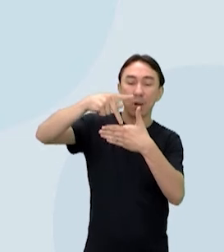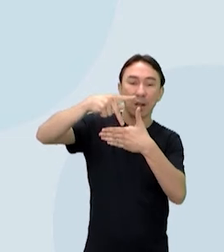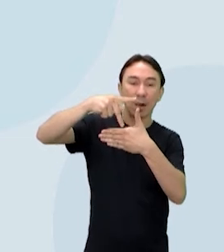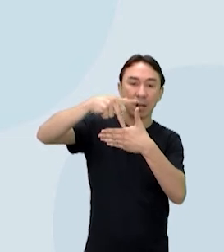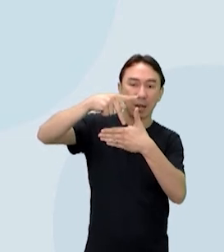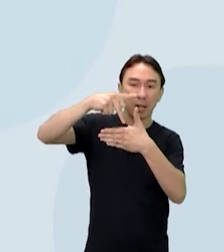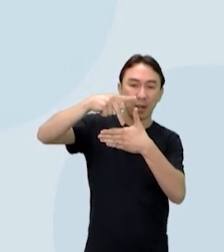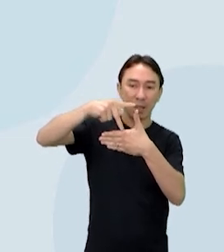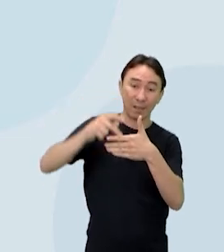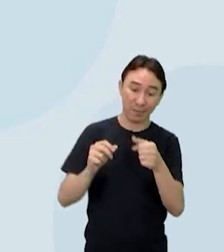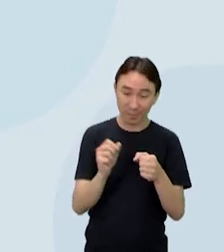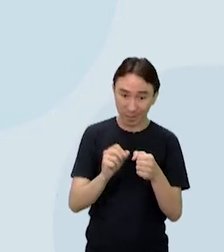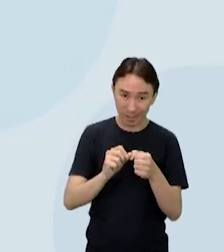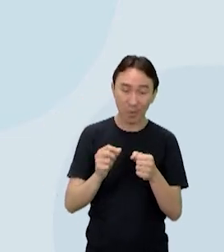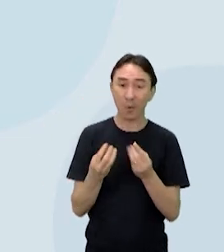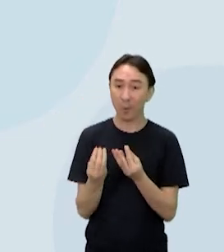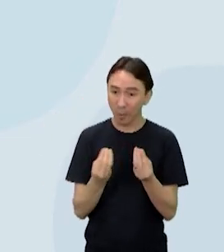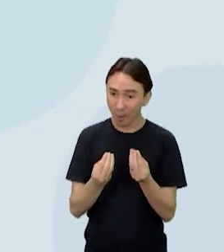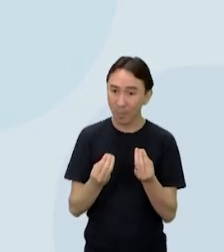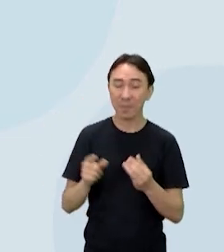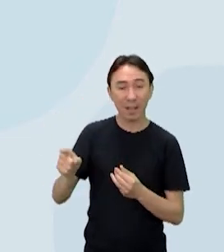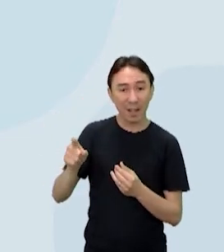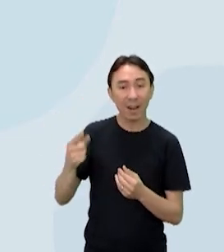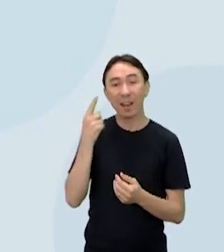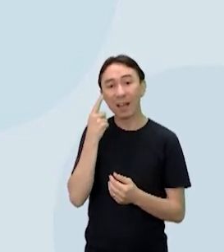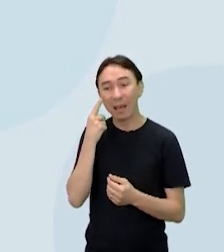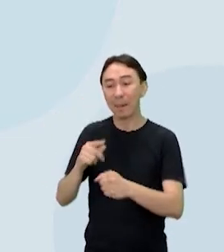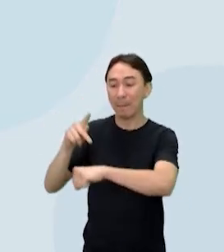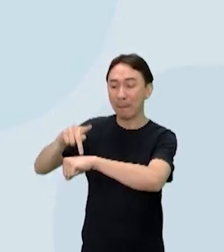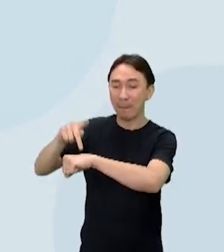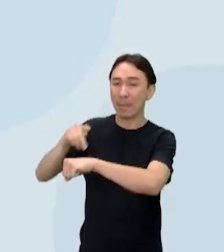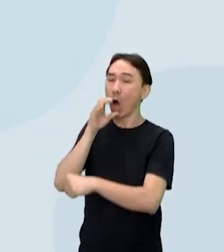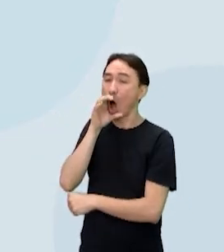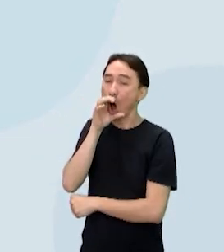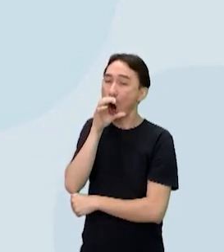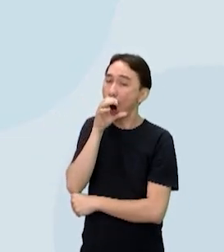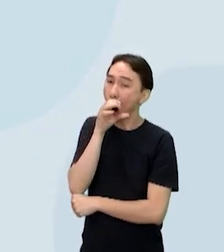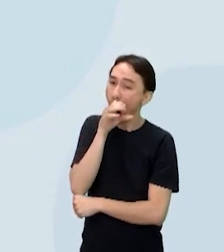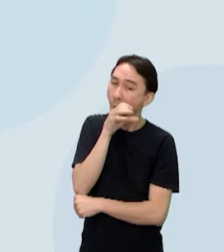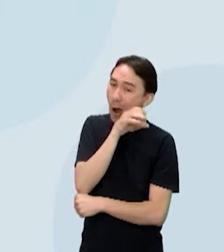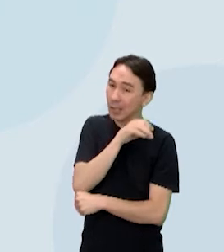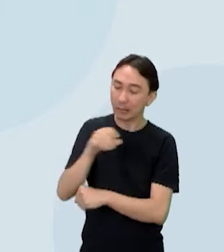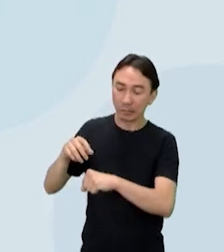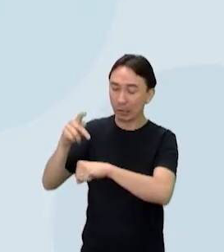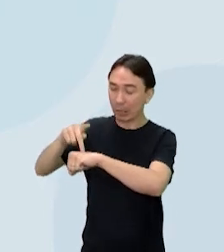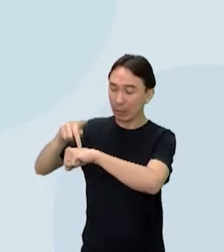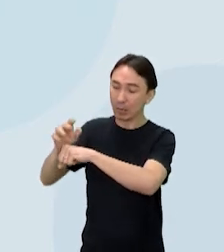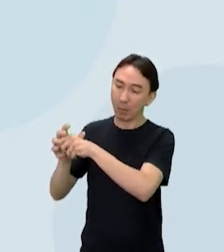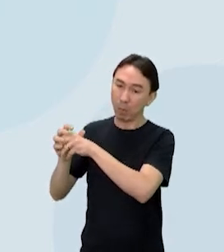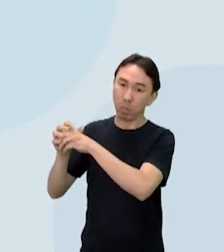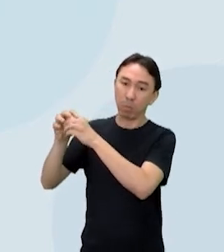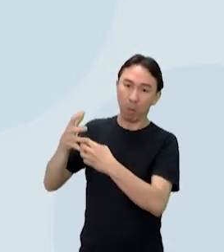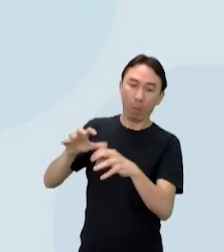exemplo, viriam aí de rochas muito quentes que, ao irem para a água, agregavam-se